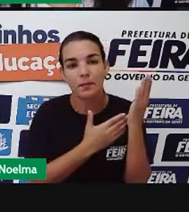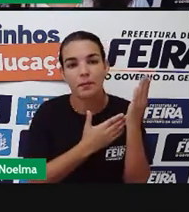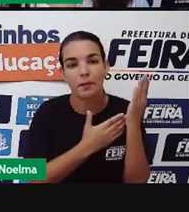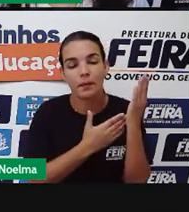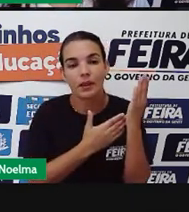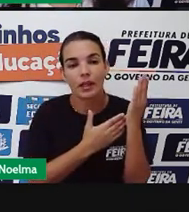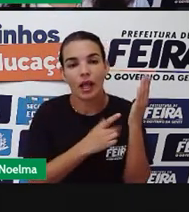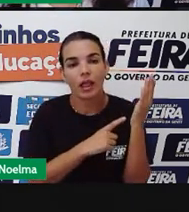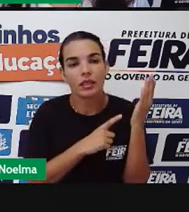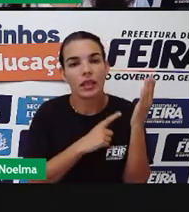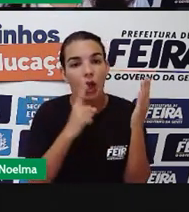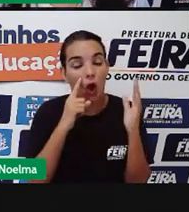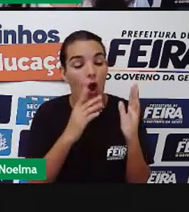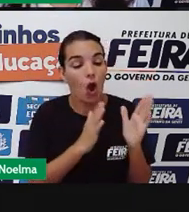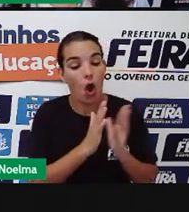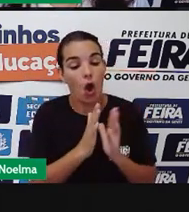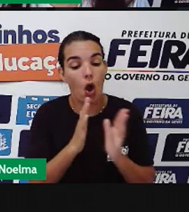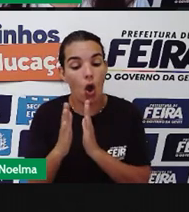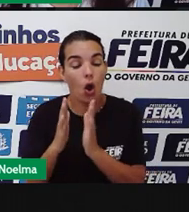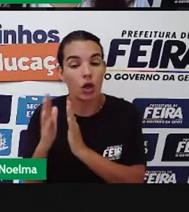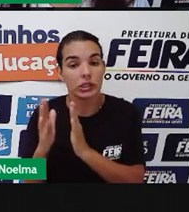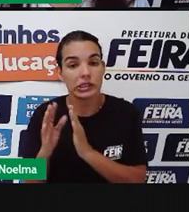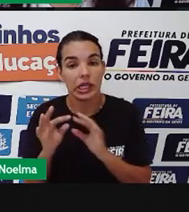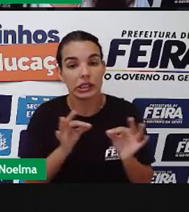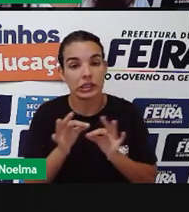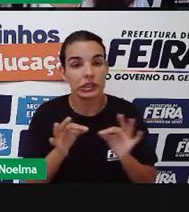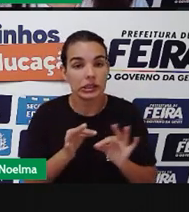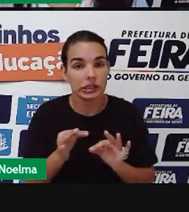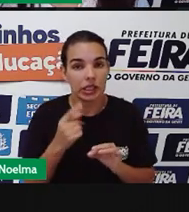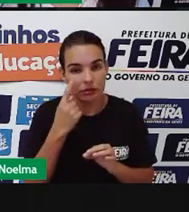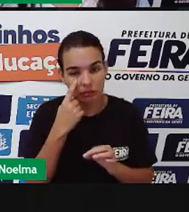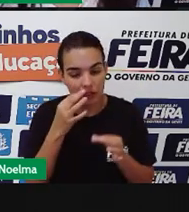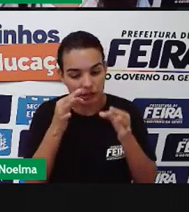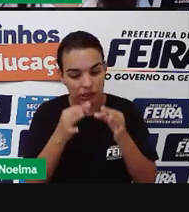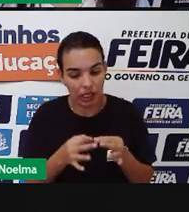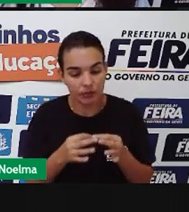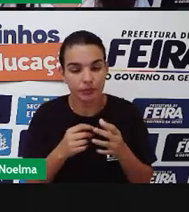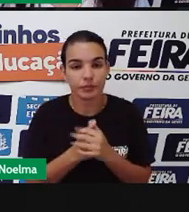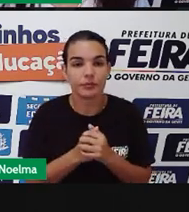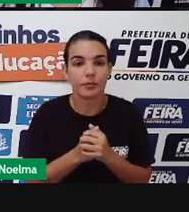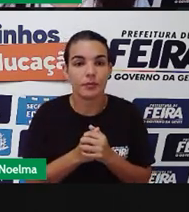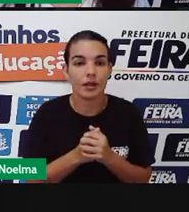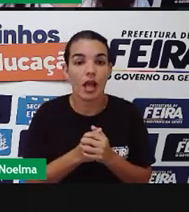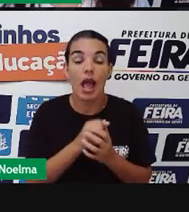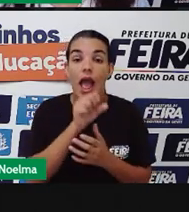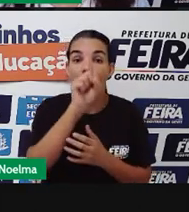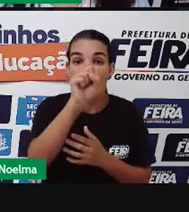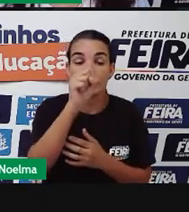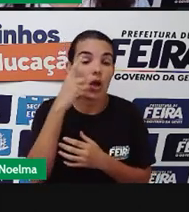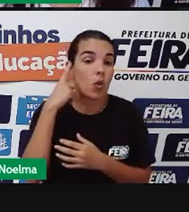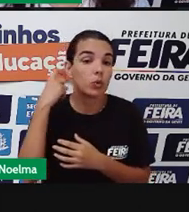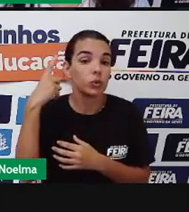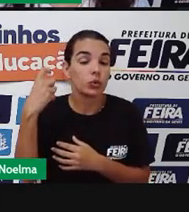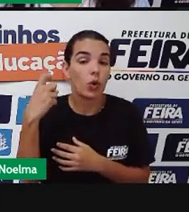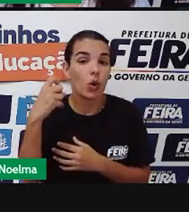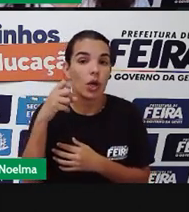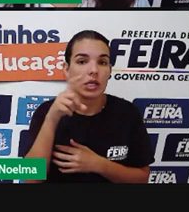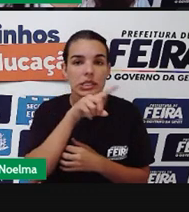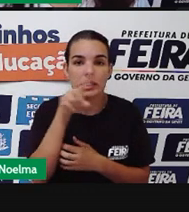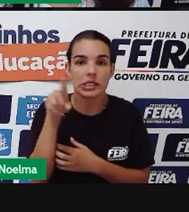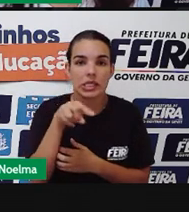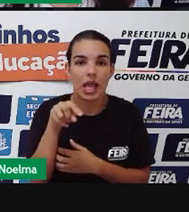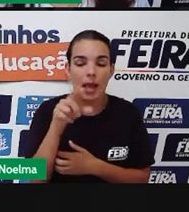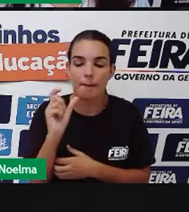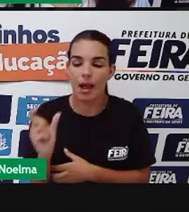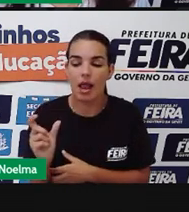nós temos elas organizadas conforme a regularidade, certo? Então, S com som de Z. Quais